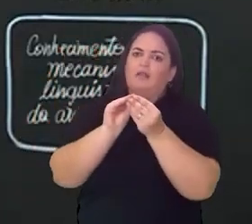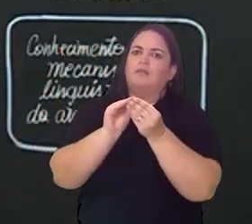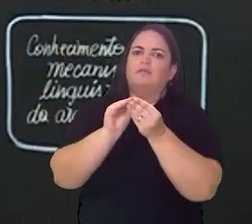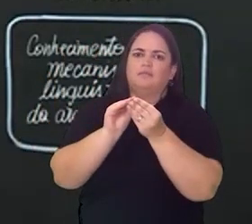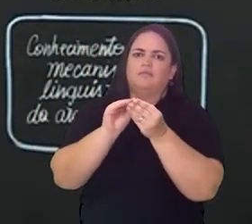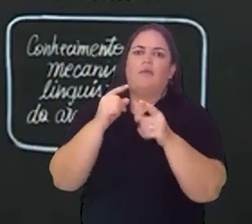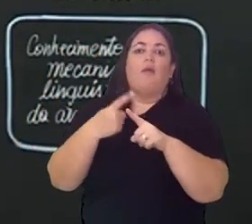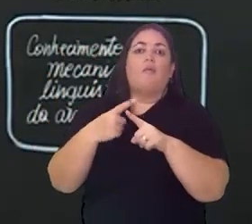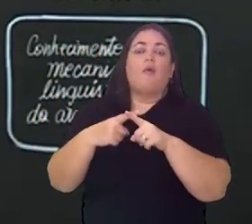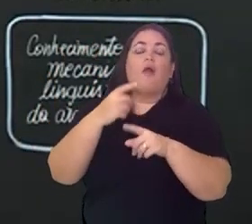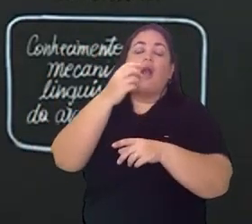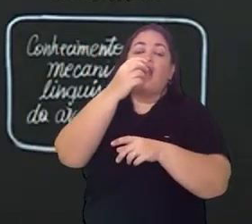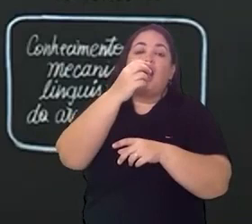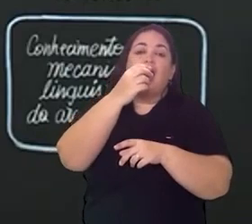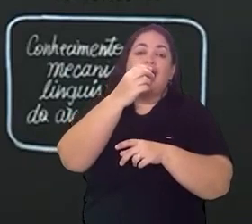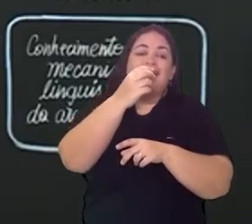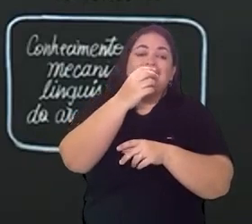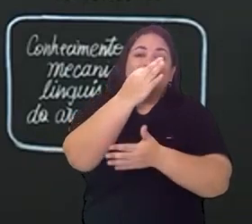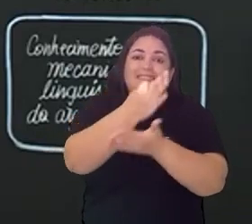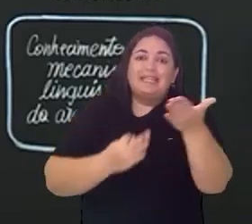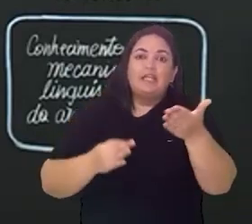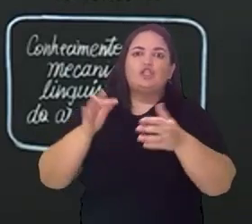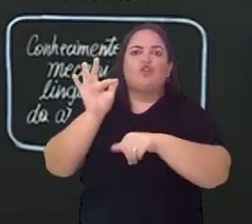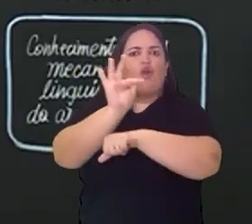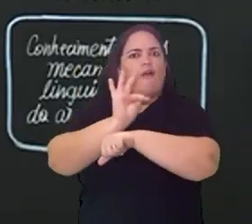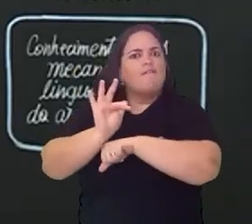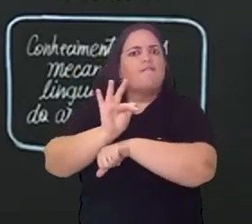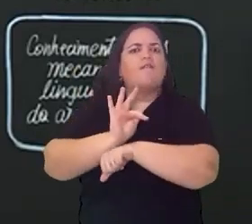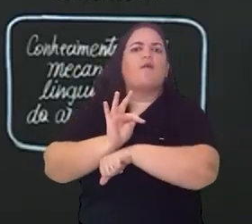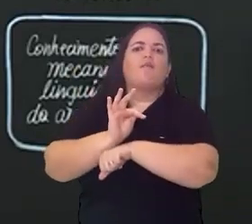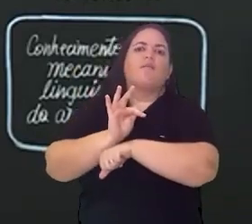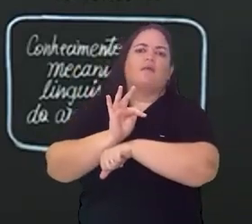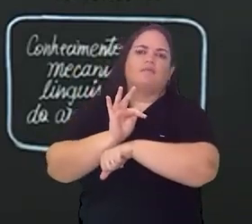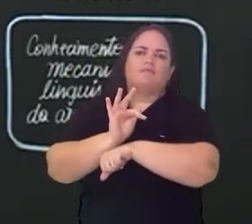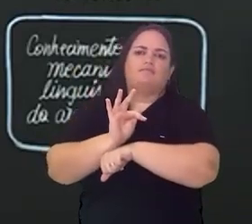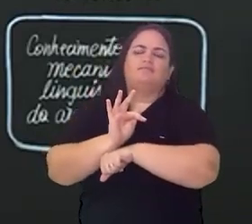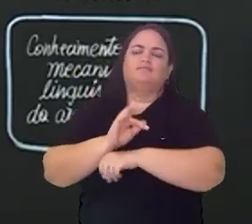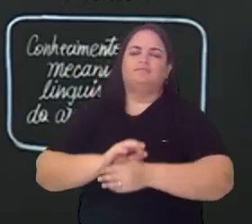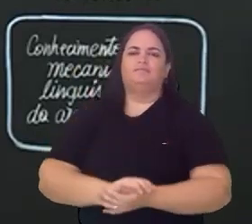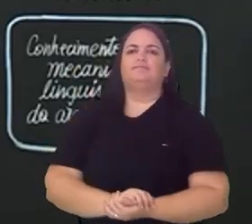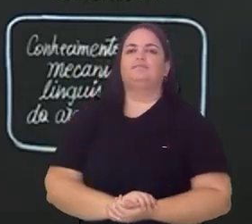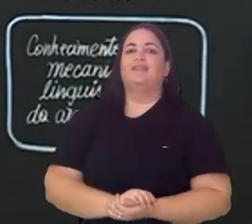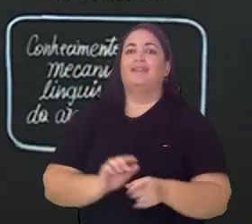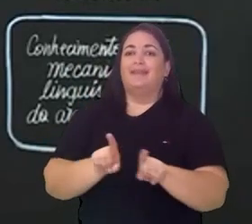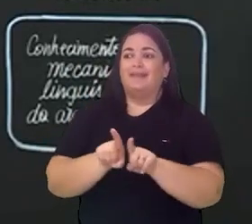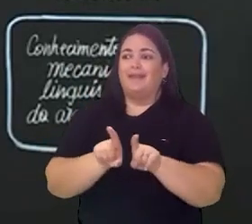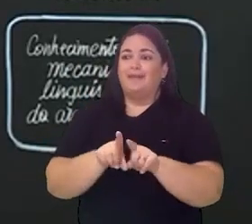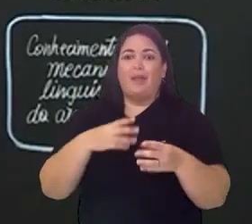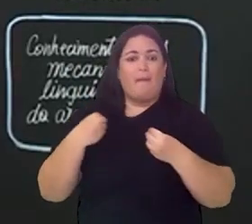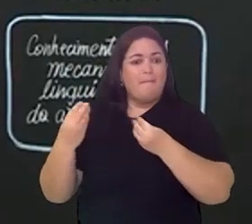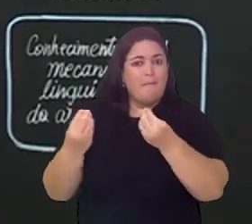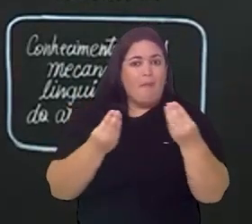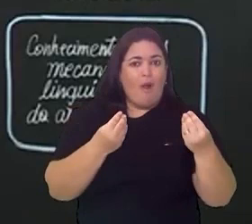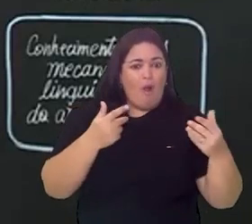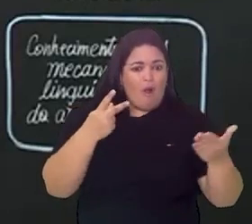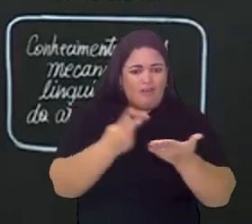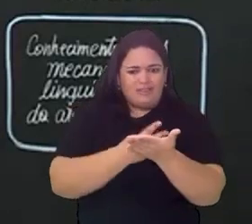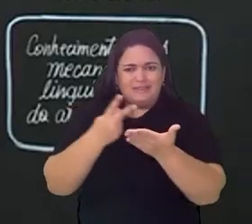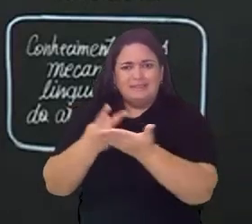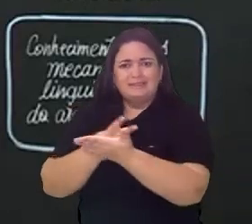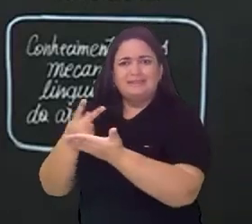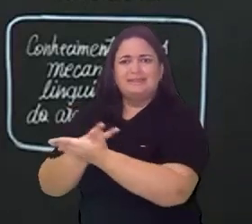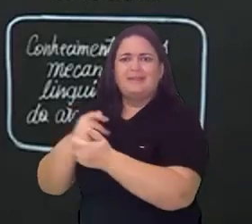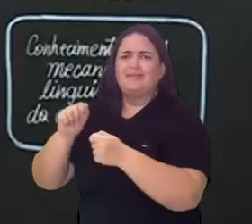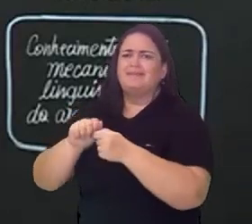abreviações num texto mais formal. Ou seja, há um conjunto de erros aqui, por isso que eu chamei a atenção para o alerta de erro, há um conjunto de erros aqui